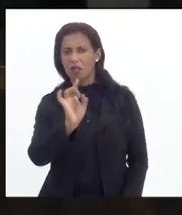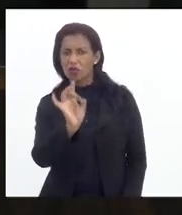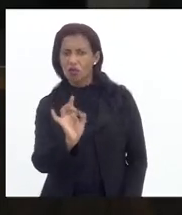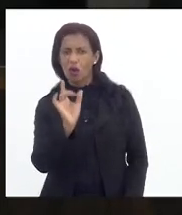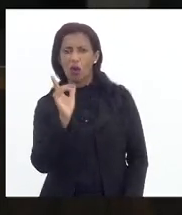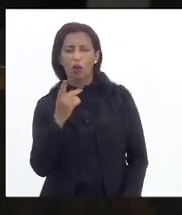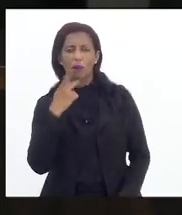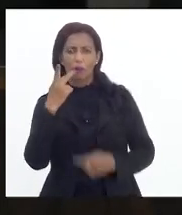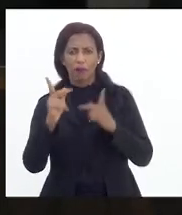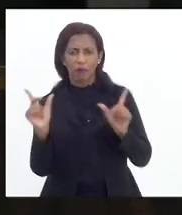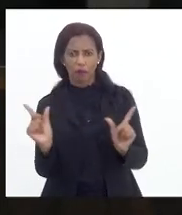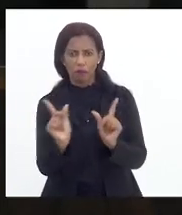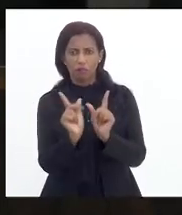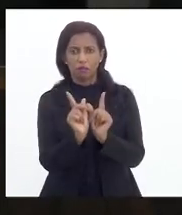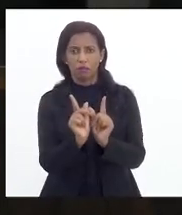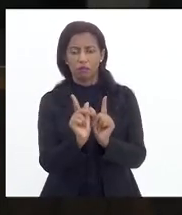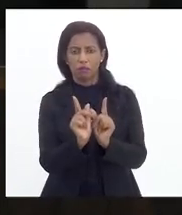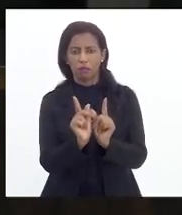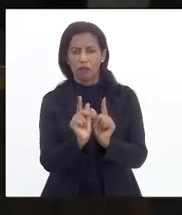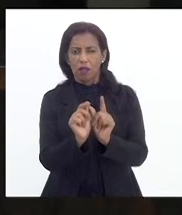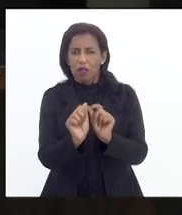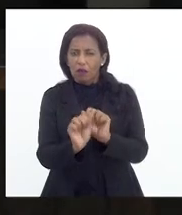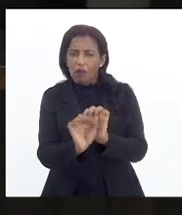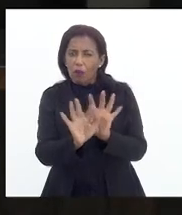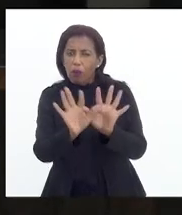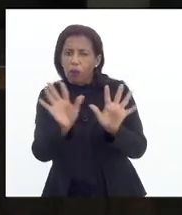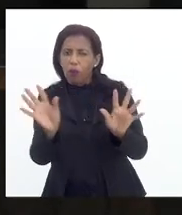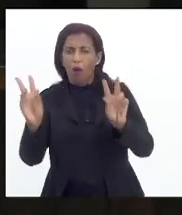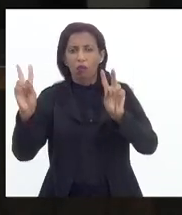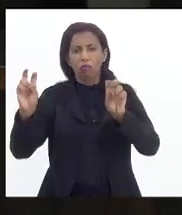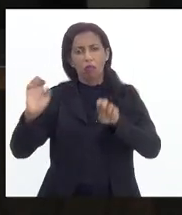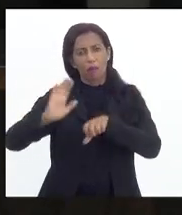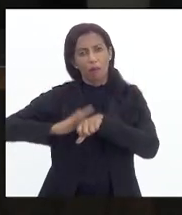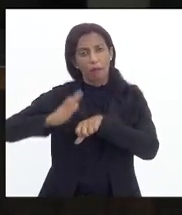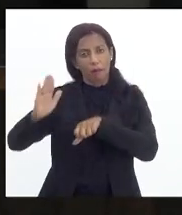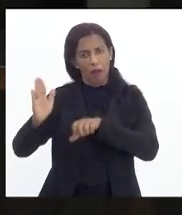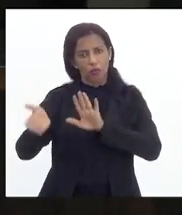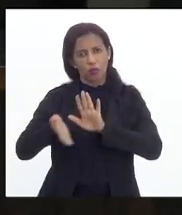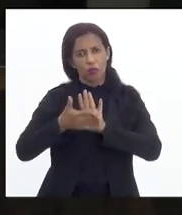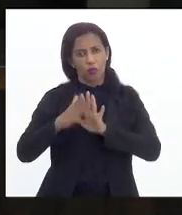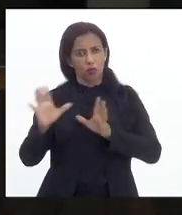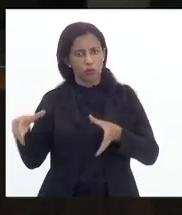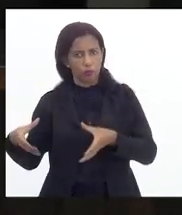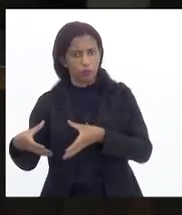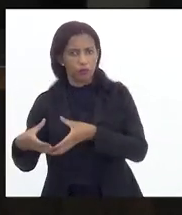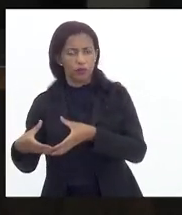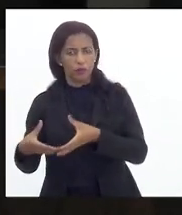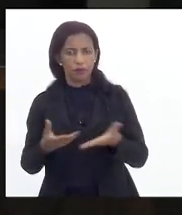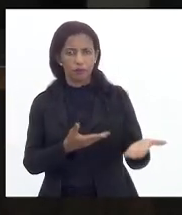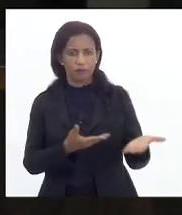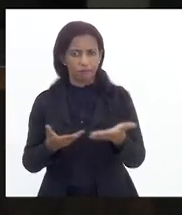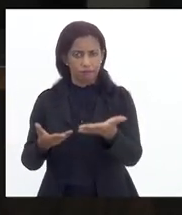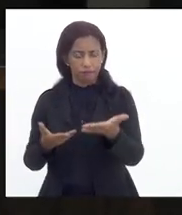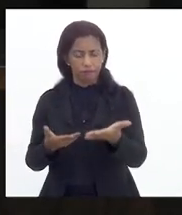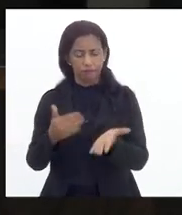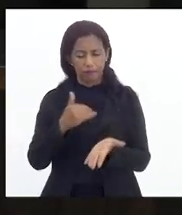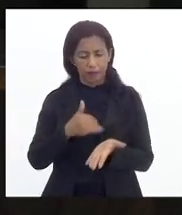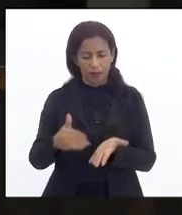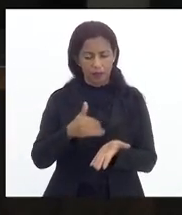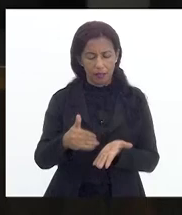explanação o que abrange um pouco mais do tema proposto por esta comissão com a palavra